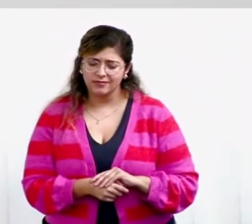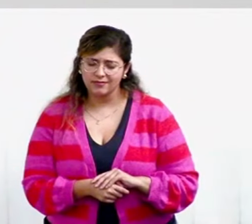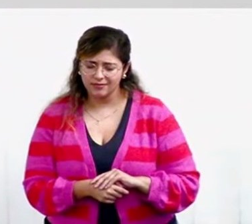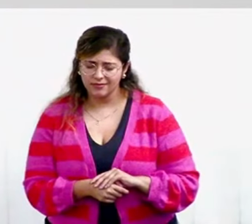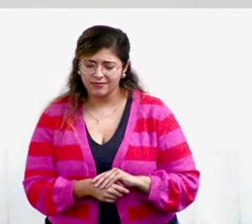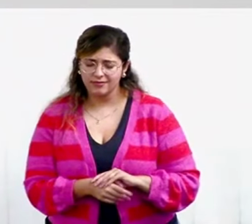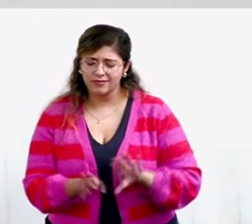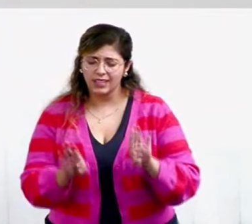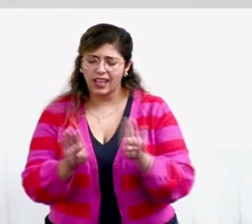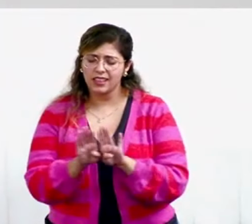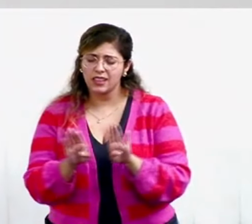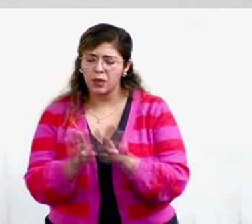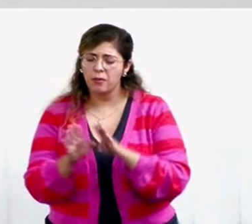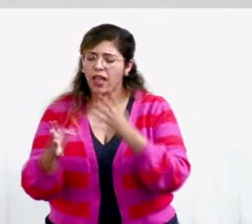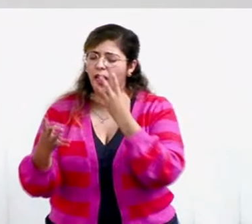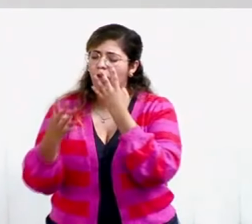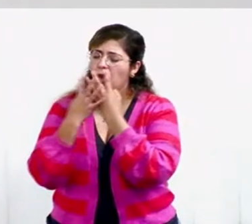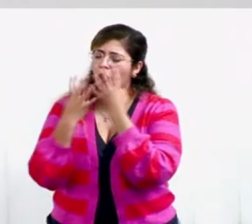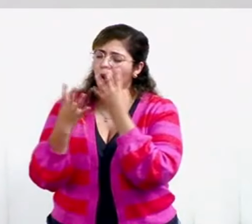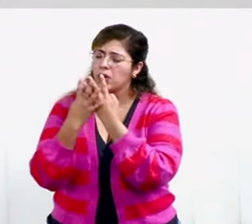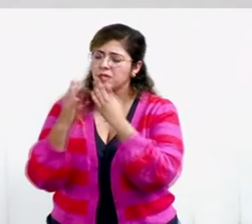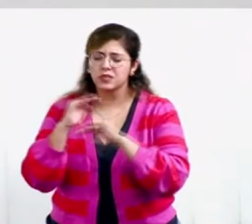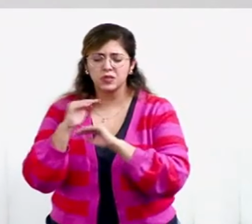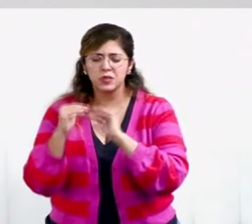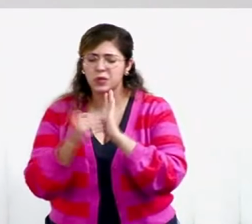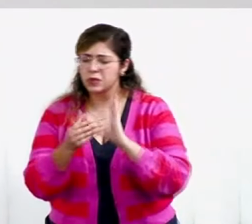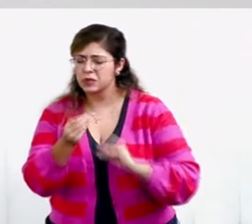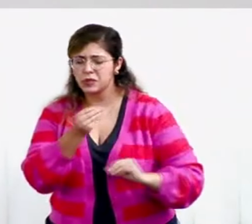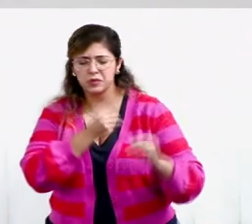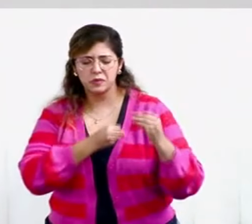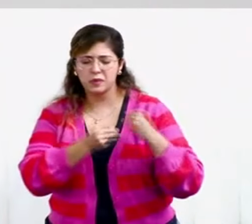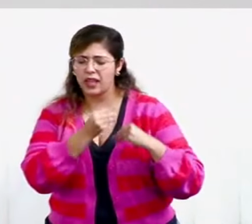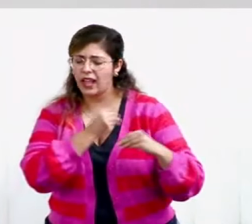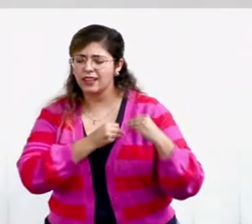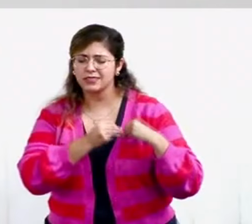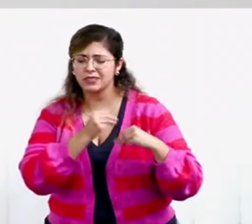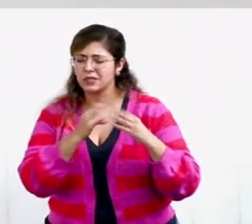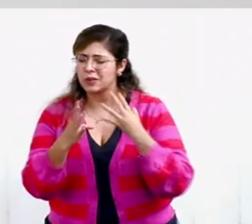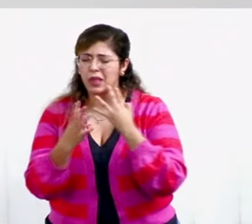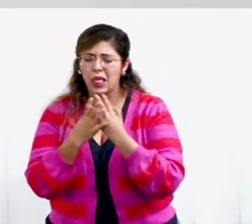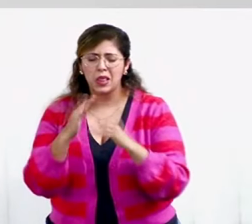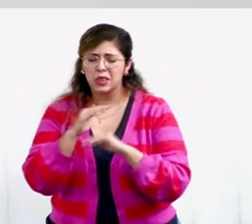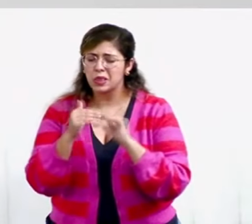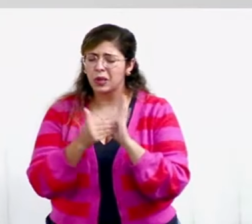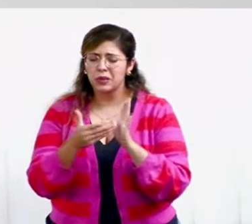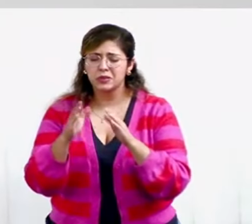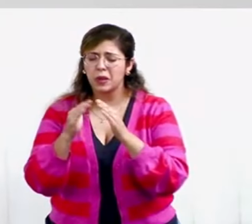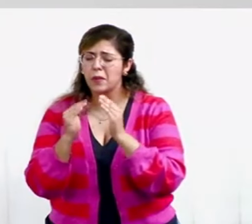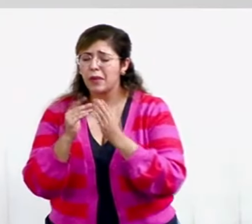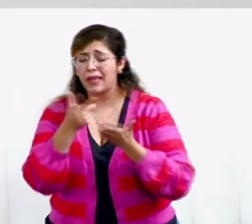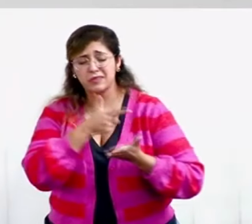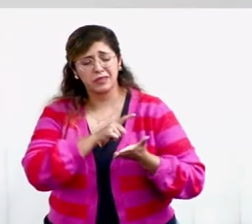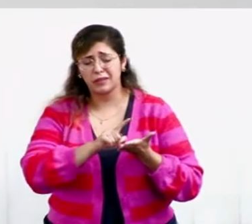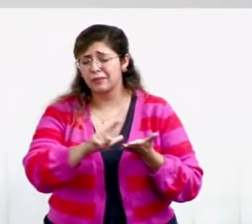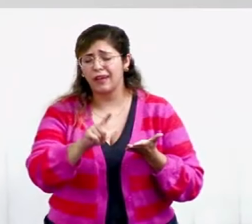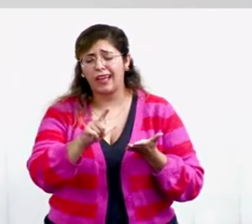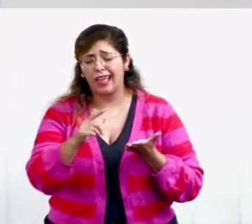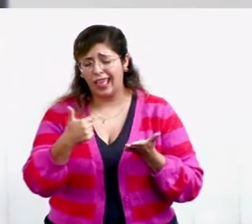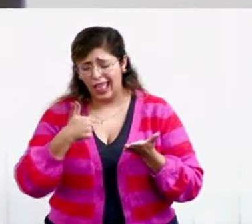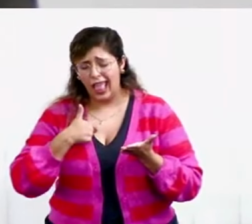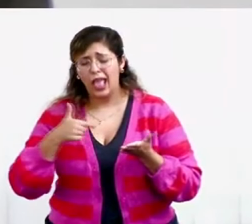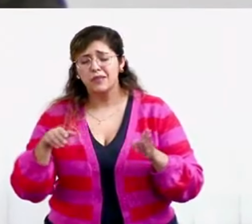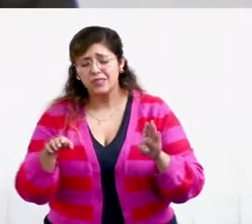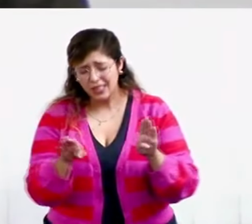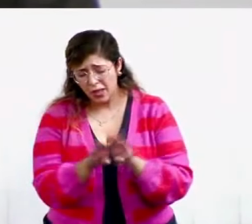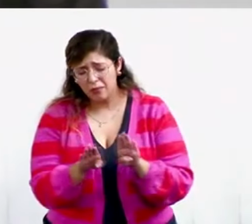Eu também confesso diante do Senhor todos os meus pecados, porque assim como os meus irmãos que aqui estão, também sou pecador,